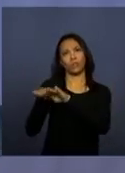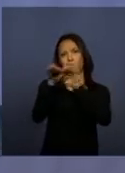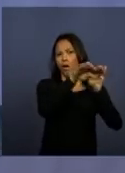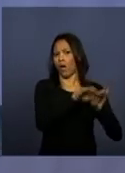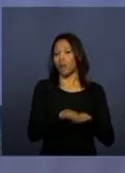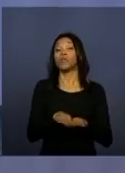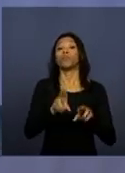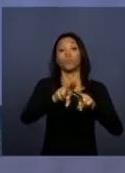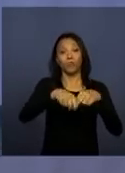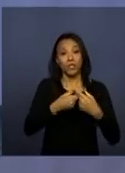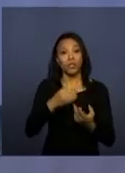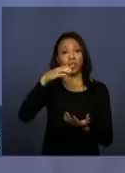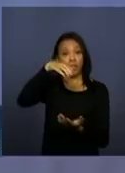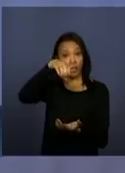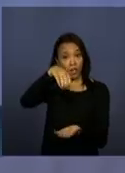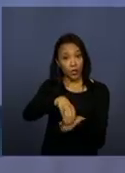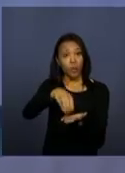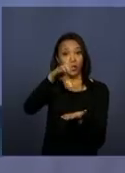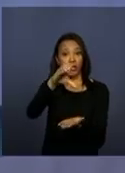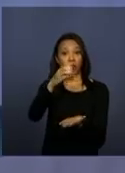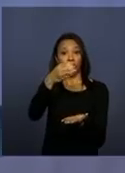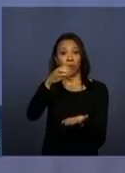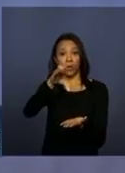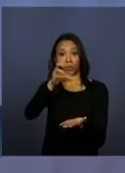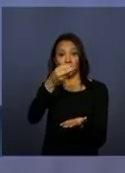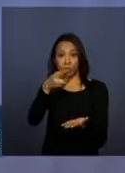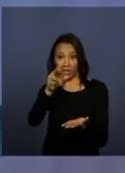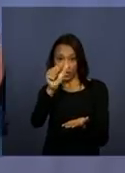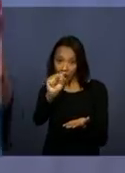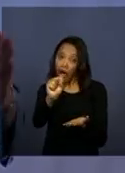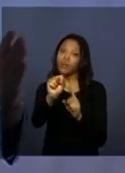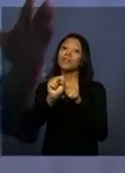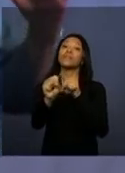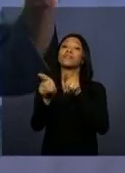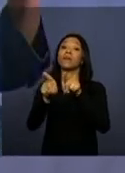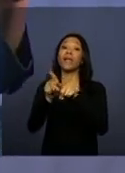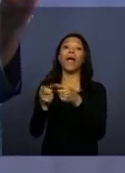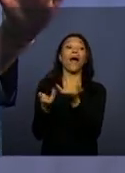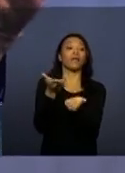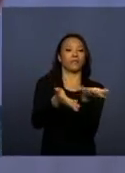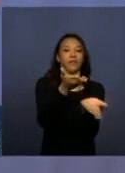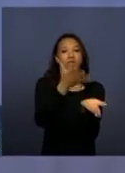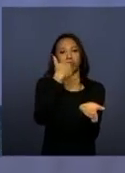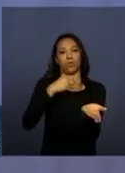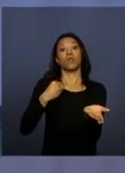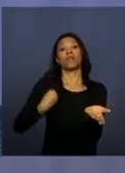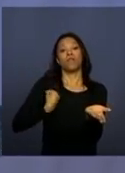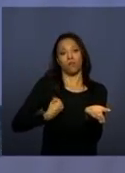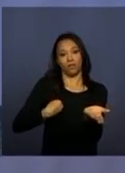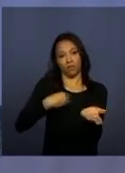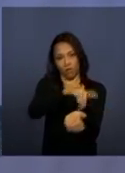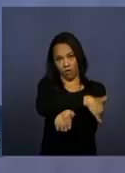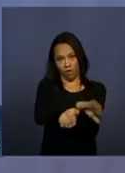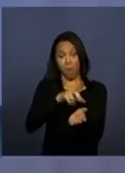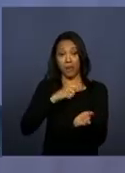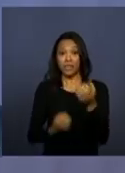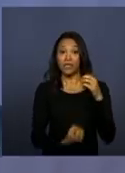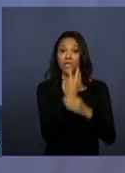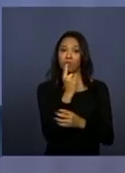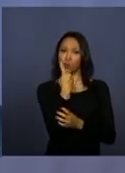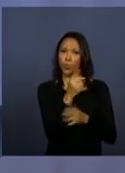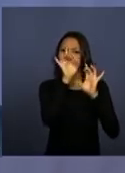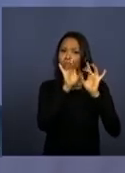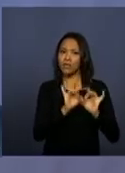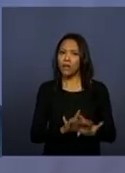CRAS também têm de atender a população de rua. Mas nós criamos um CRAS especial, que é